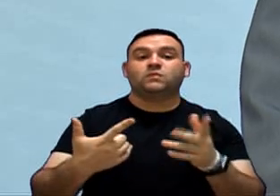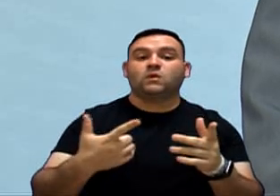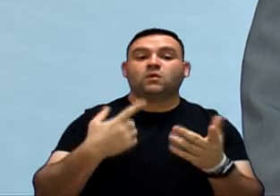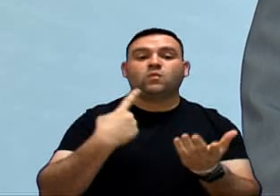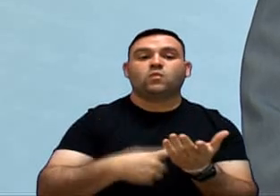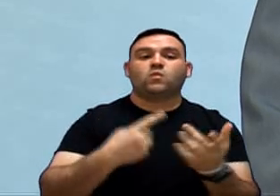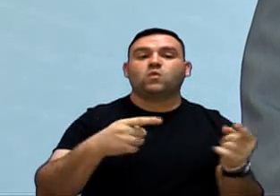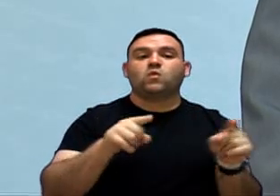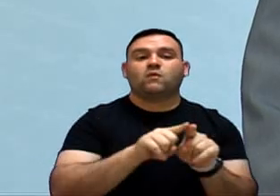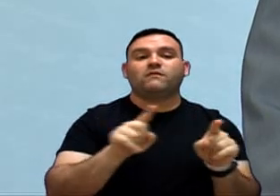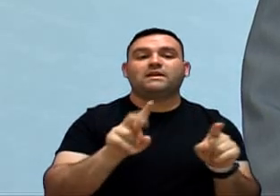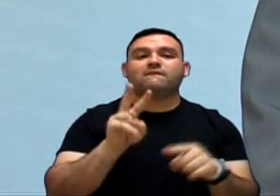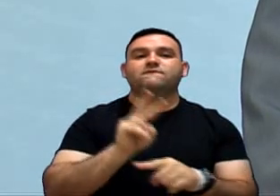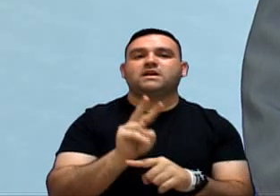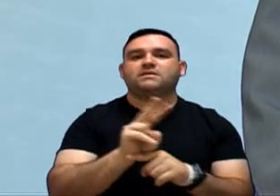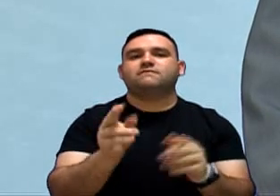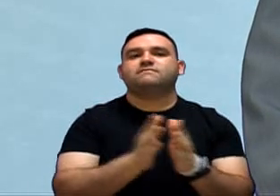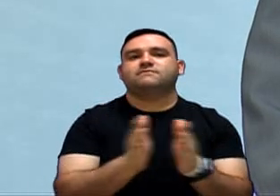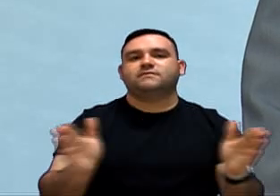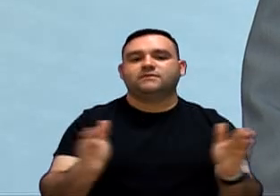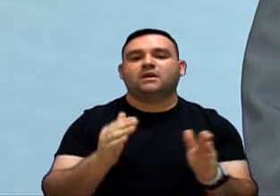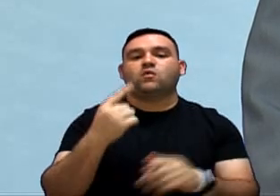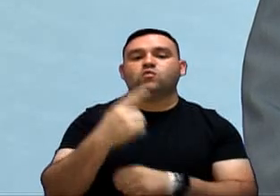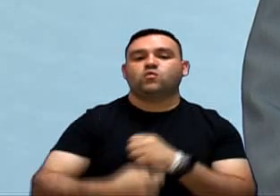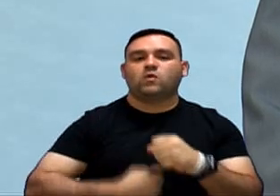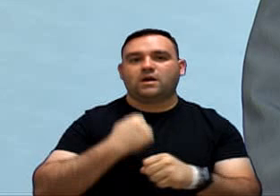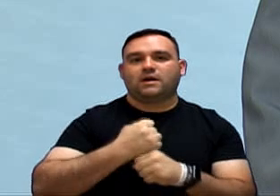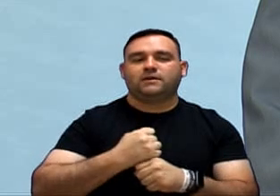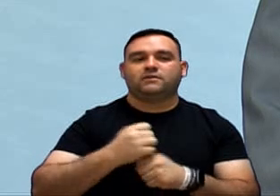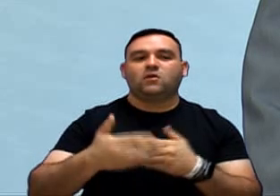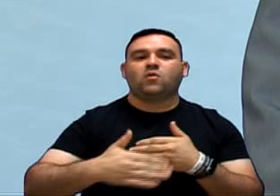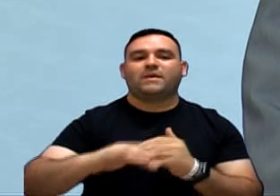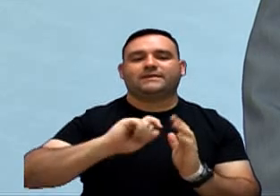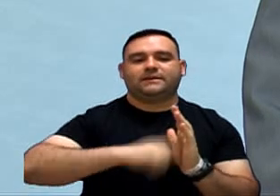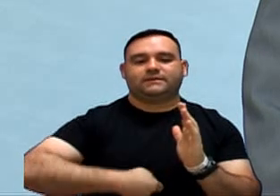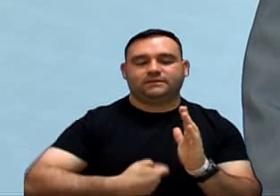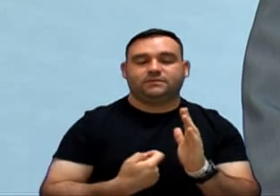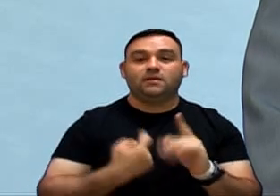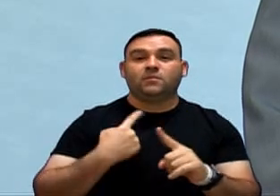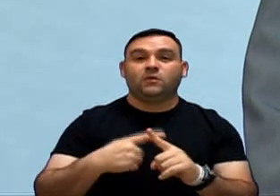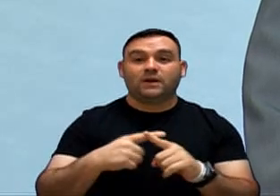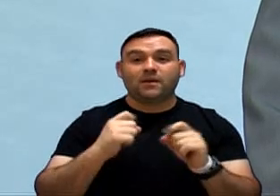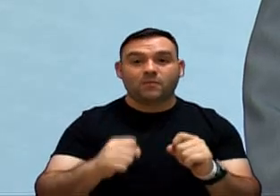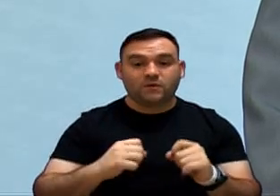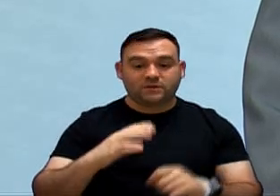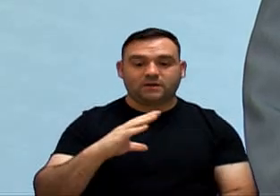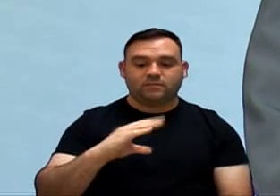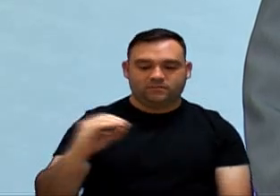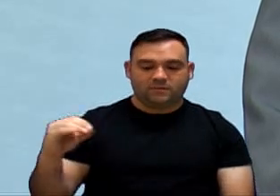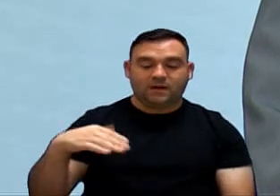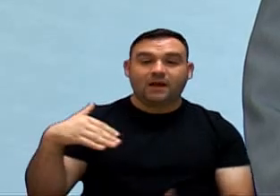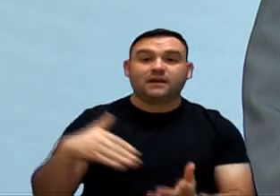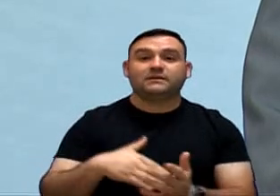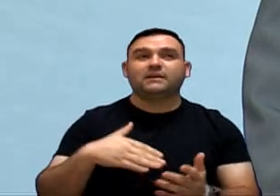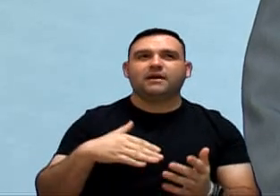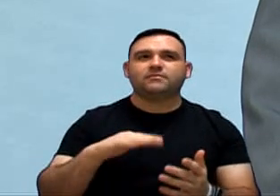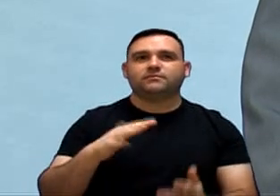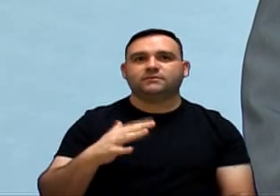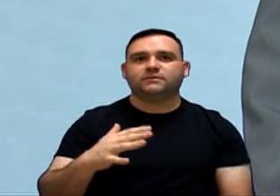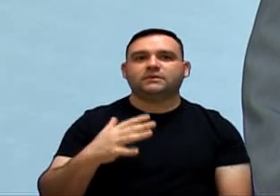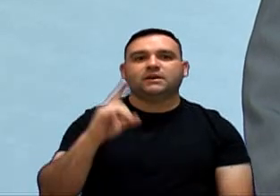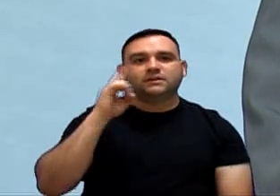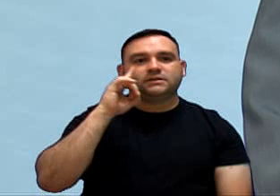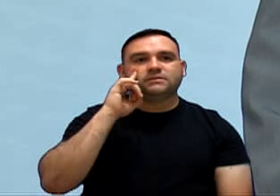convênio vigerá pelo prazo de 12 meses a contar de sua assinatura, podendo ser prorrogado até o limite máximo